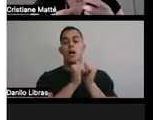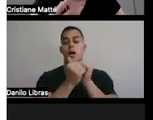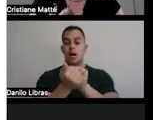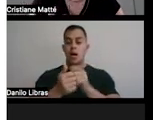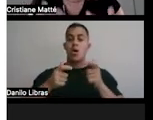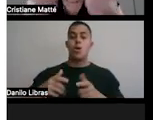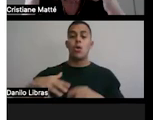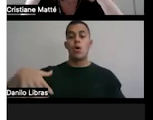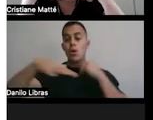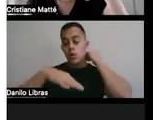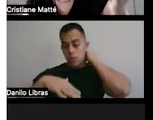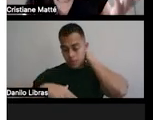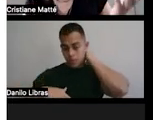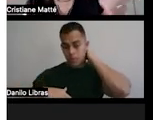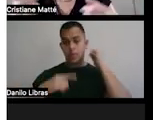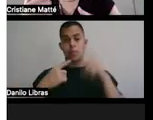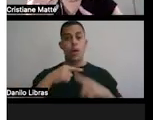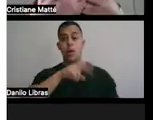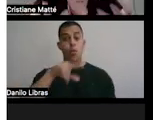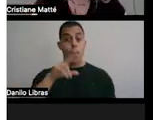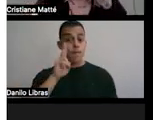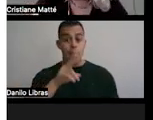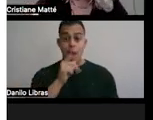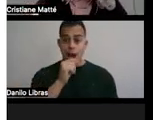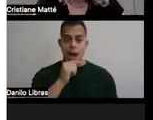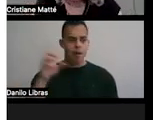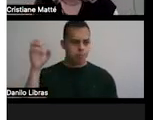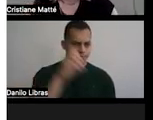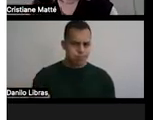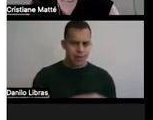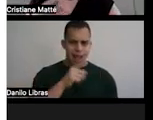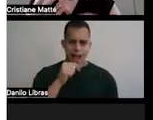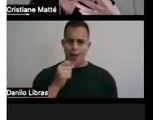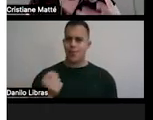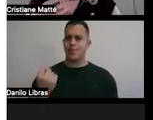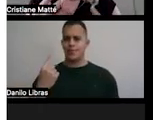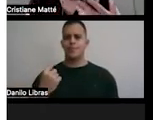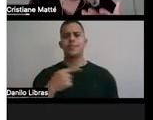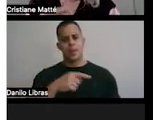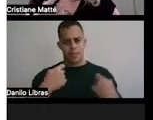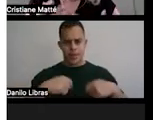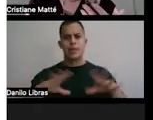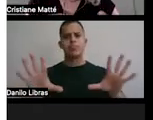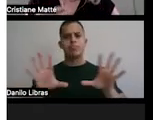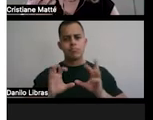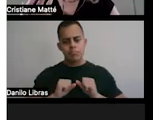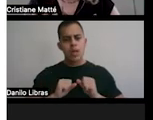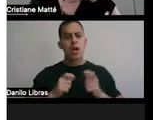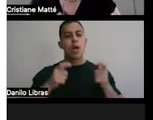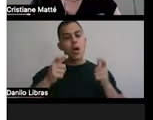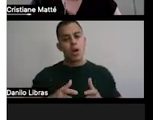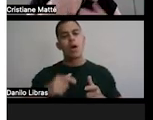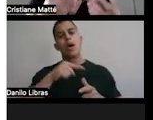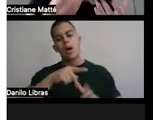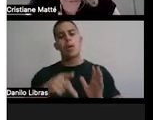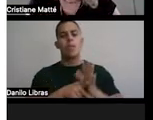ambiente que é estressor. Ela nunca tinha visto água na vida dela, agora ela foi colocada ali dentro da água, né? Então, ela precisa se ambientar nesse novo ambiente